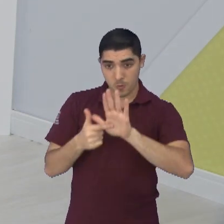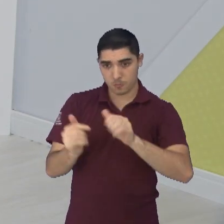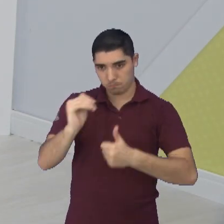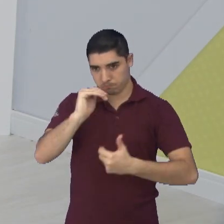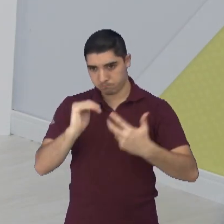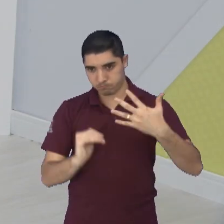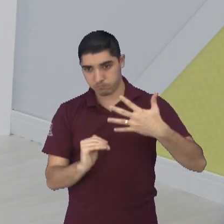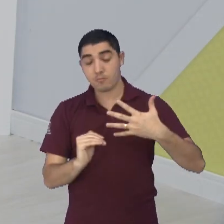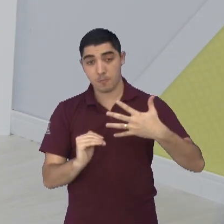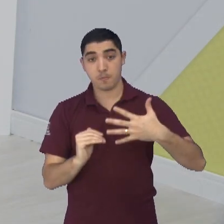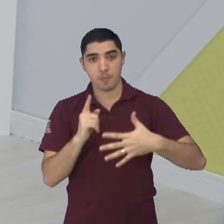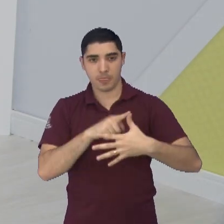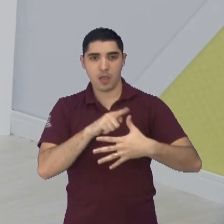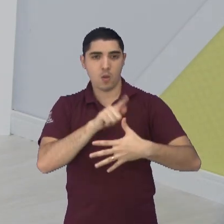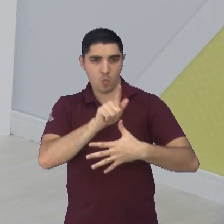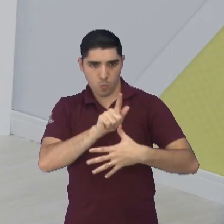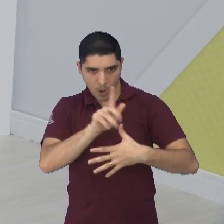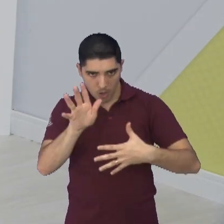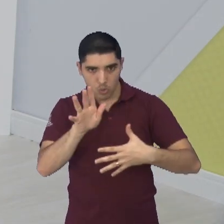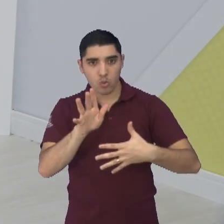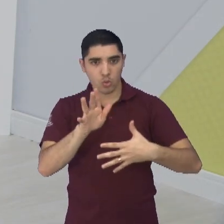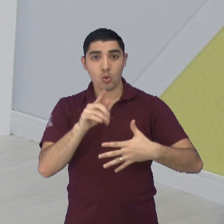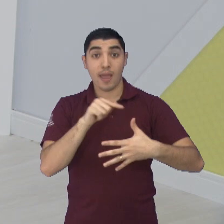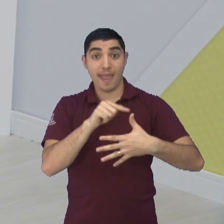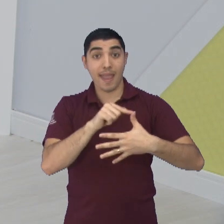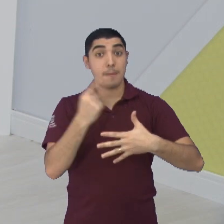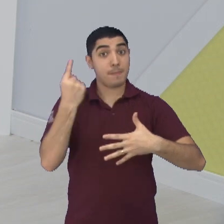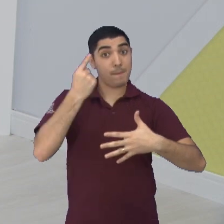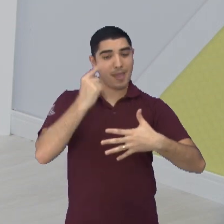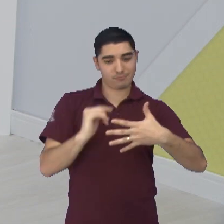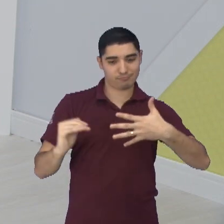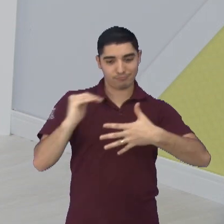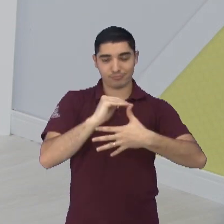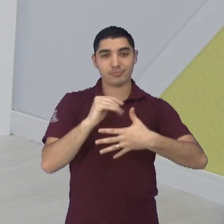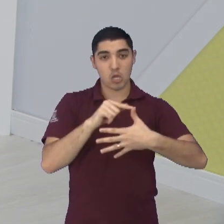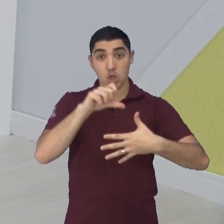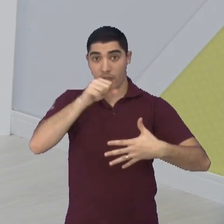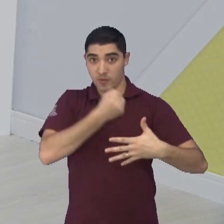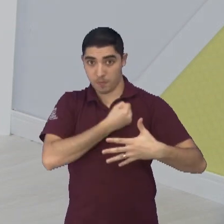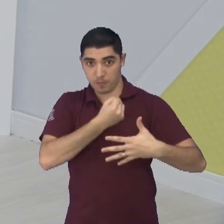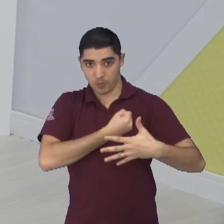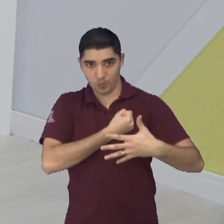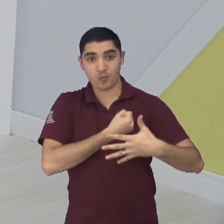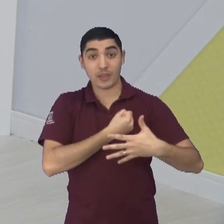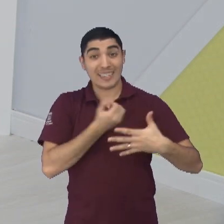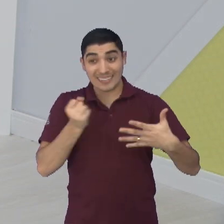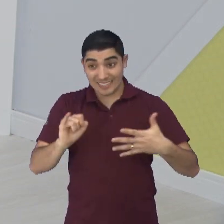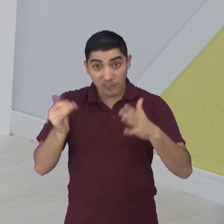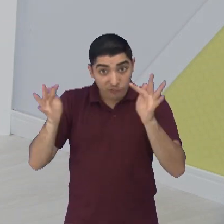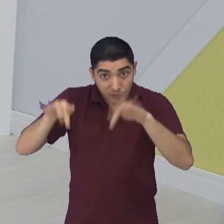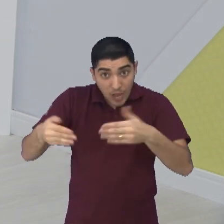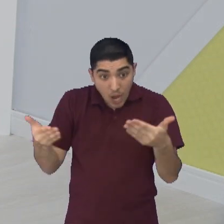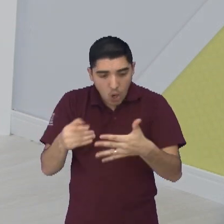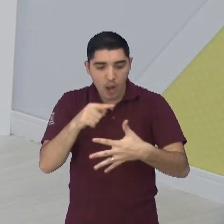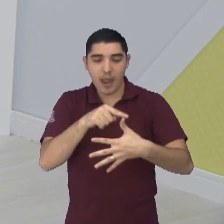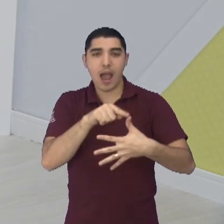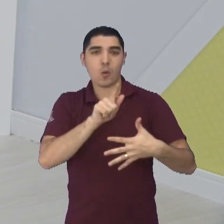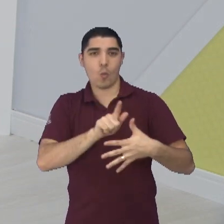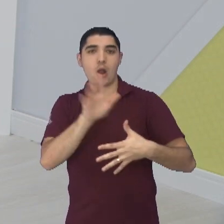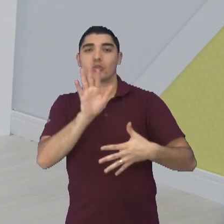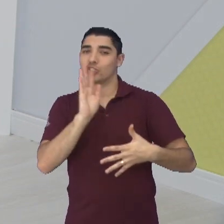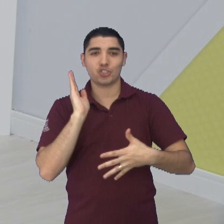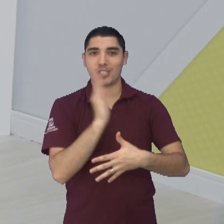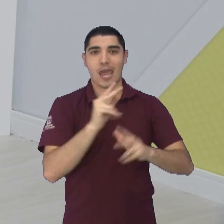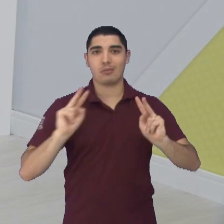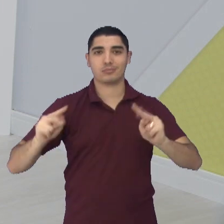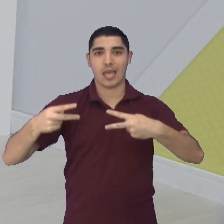Aqui, ó, classificação. Guarulhos agora assumiu a liderança do grupo. Olha só, 9 pontos. Se terminasse agora, o Guarulhos ia direto para as semifinais e